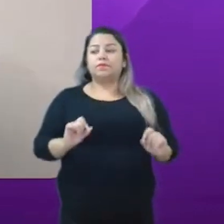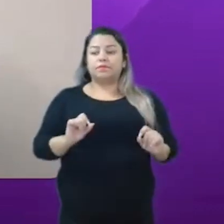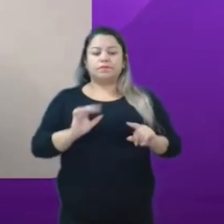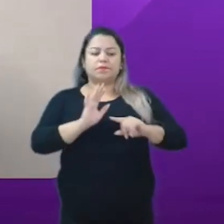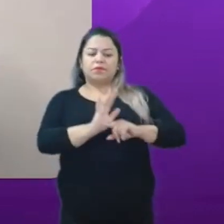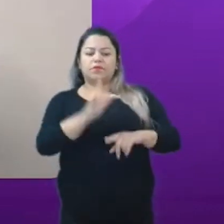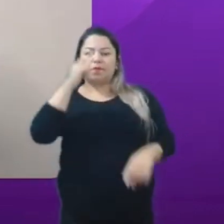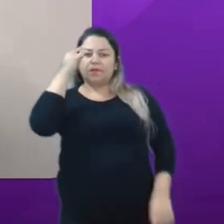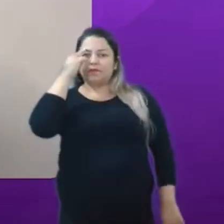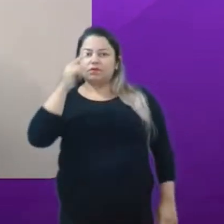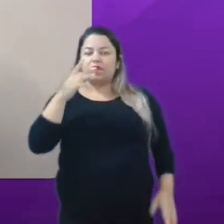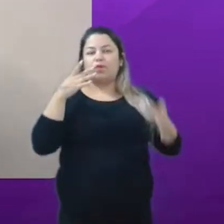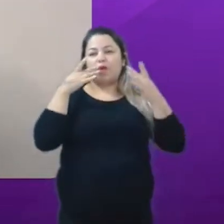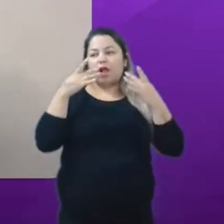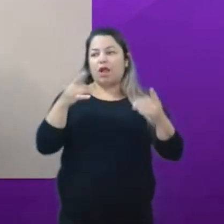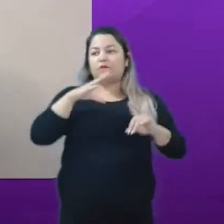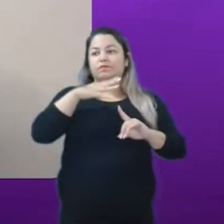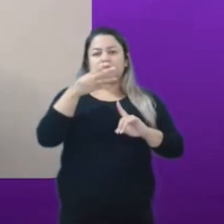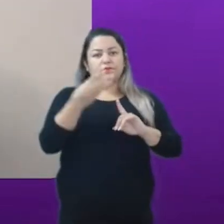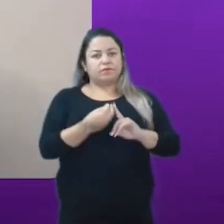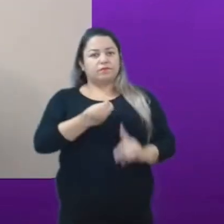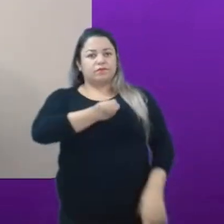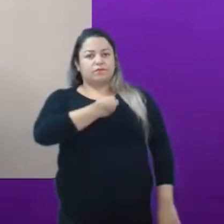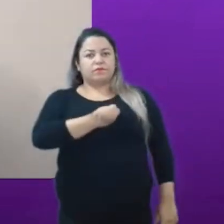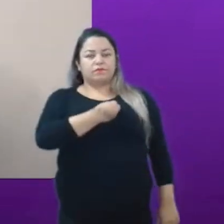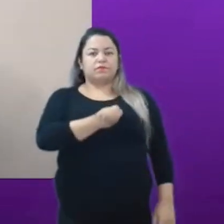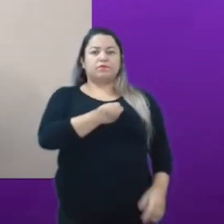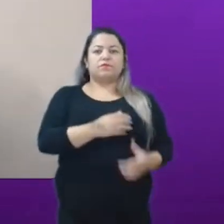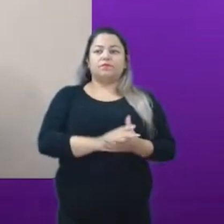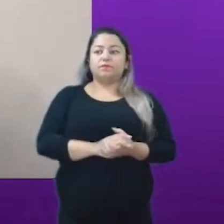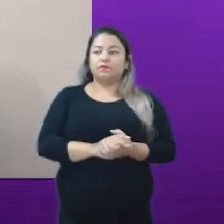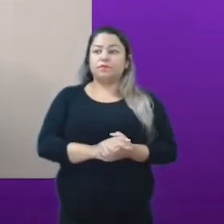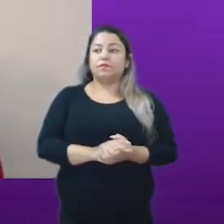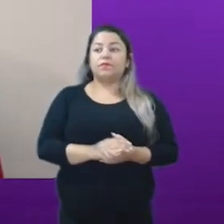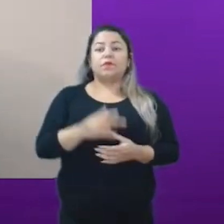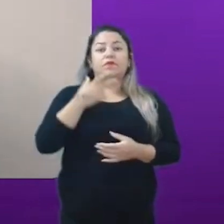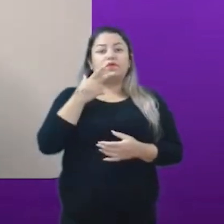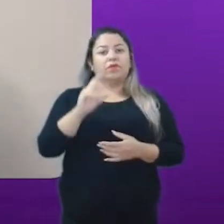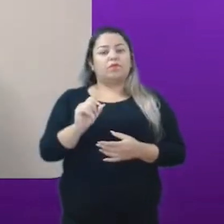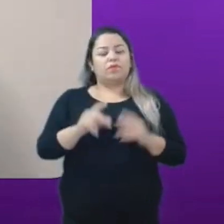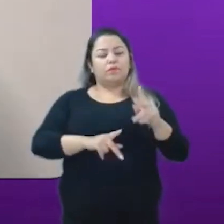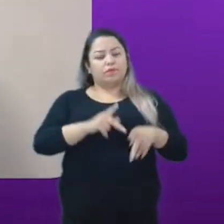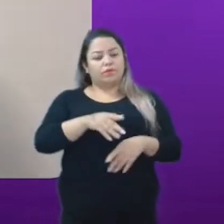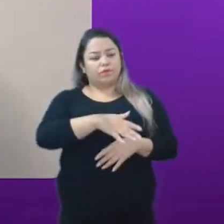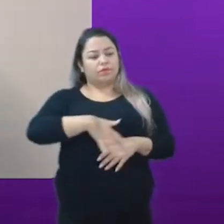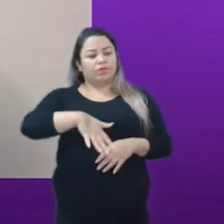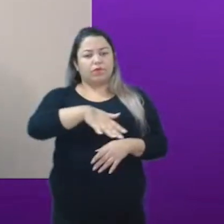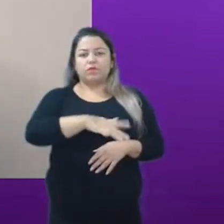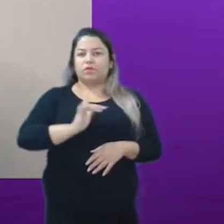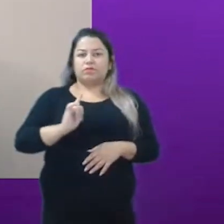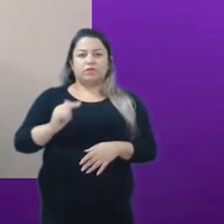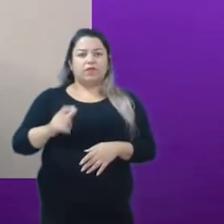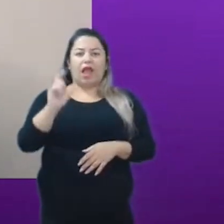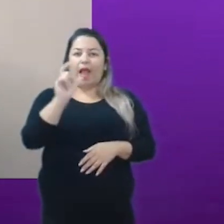o teatro também, a arte, como vida. Quando Ailton diz que para o povo dele não existe essa